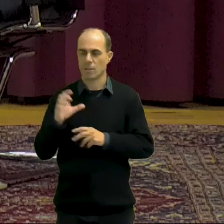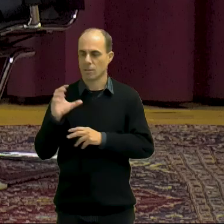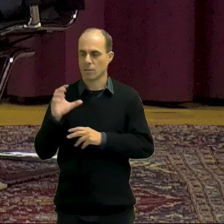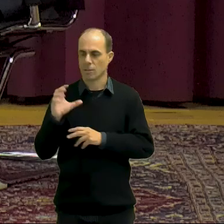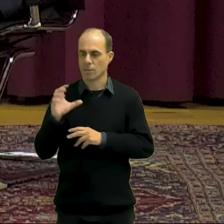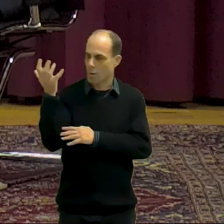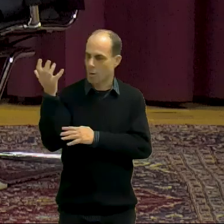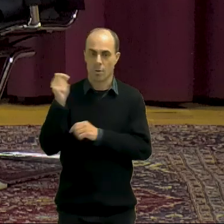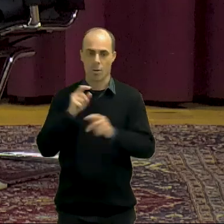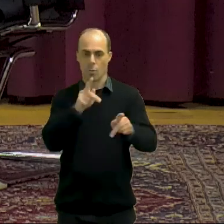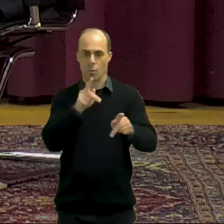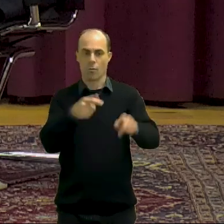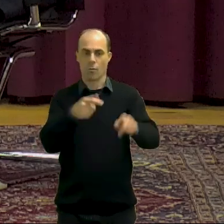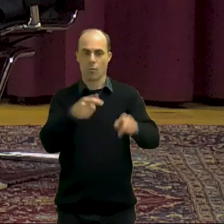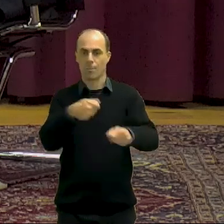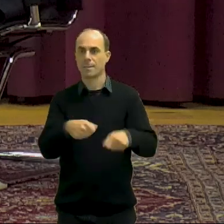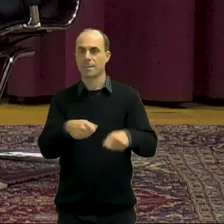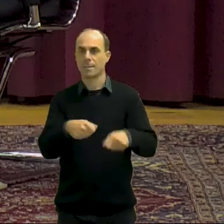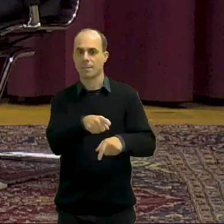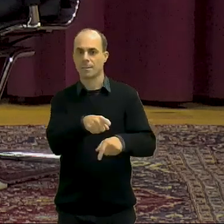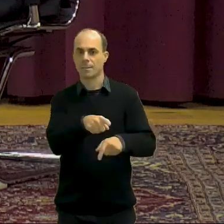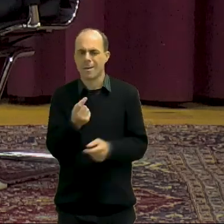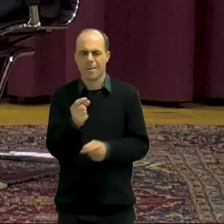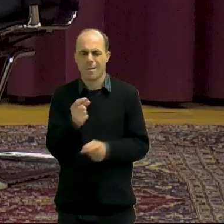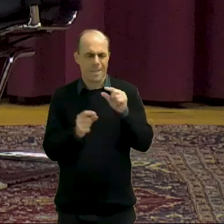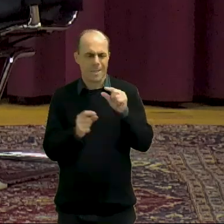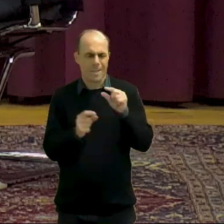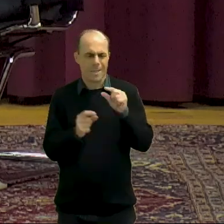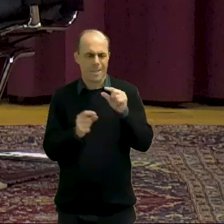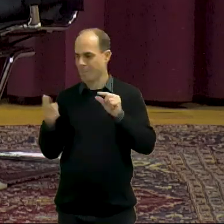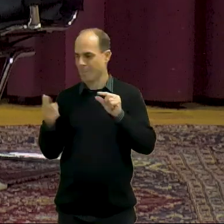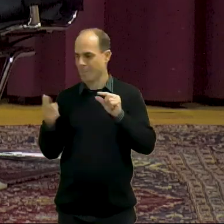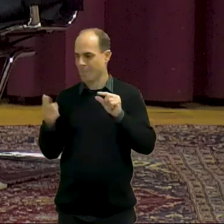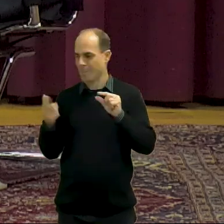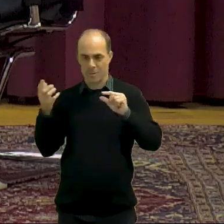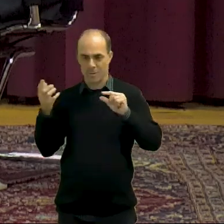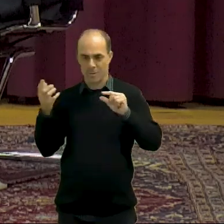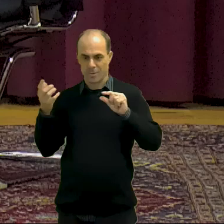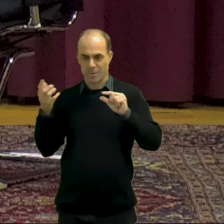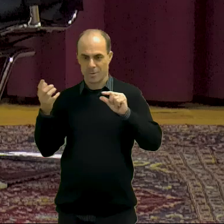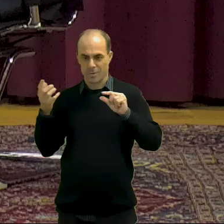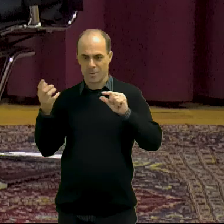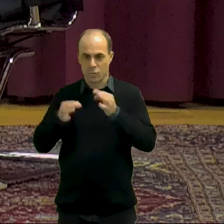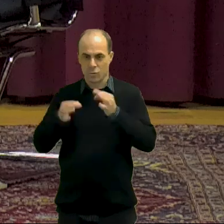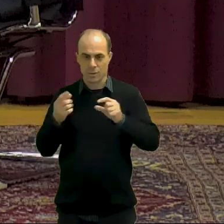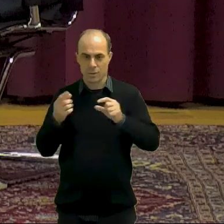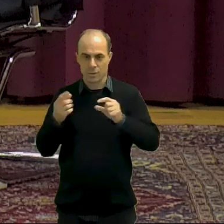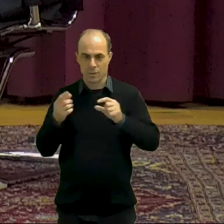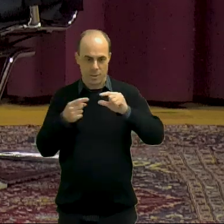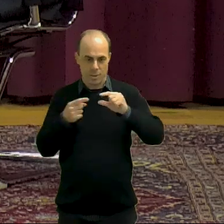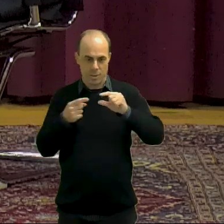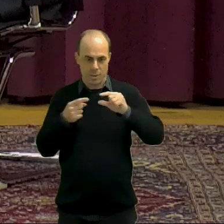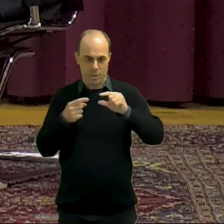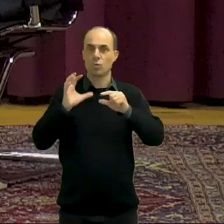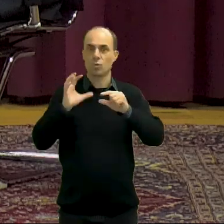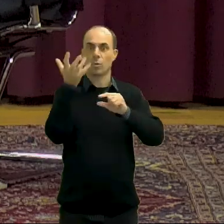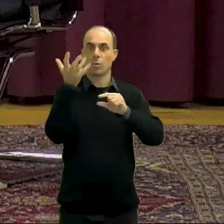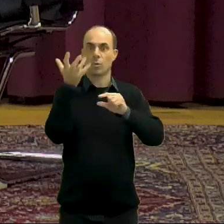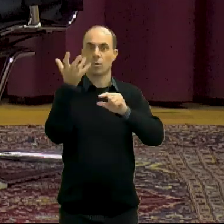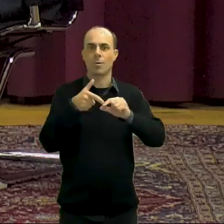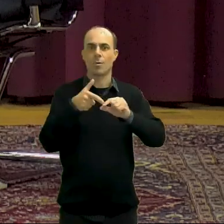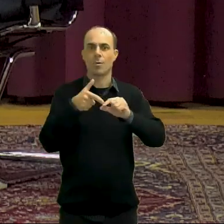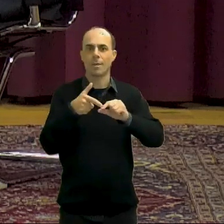cidadão por mínimo que seja mas que leve a ele a solução de um problema da sua vida